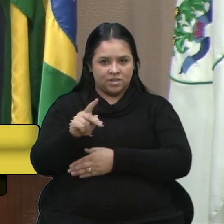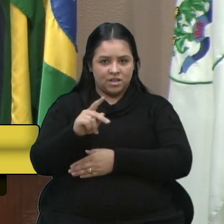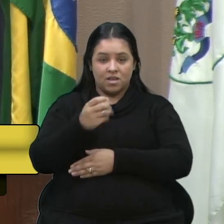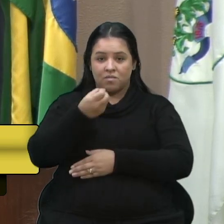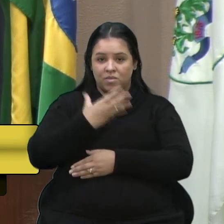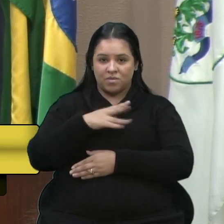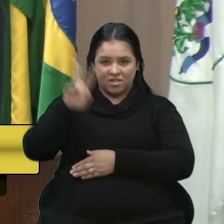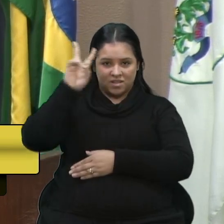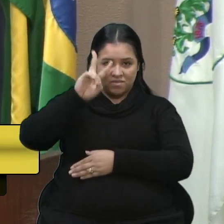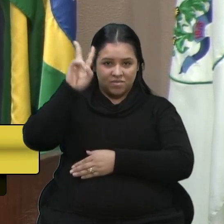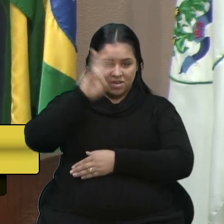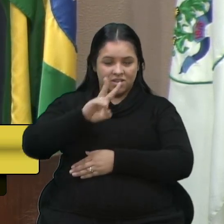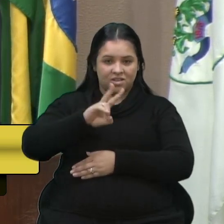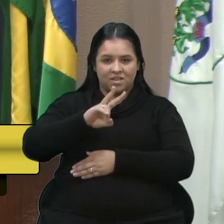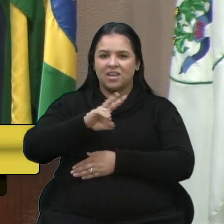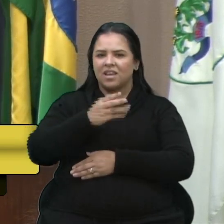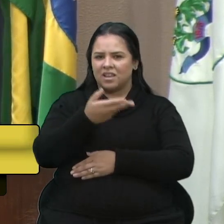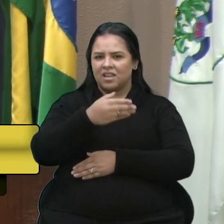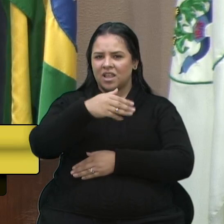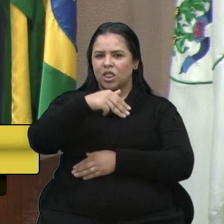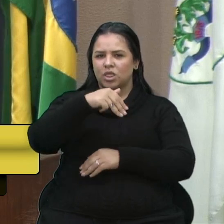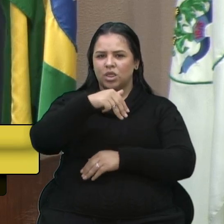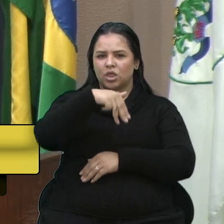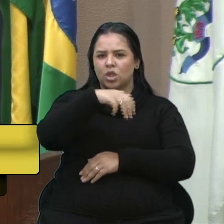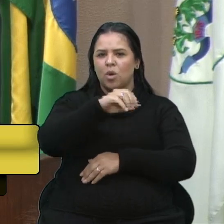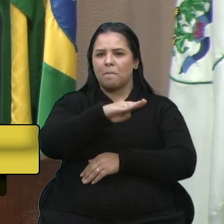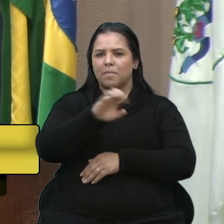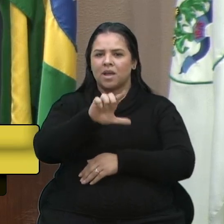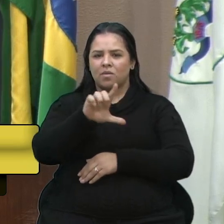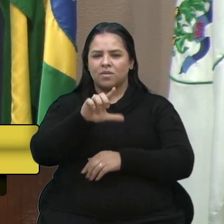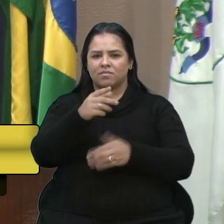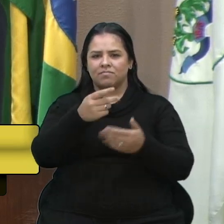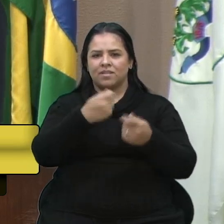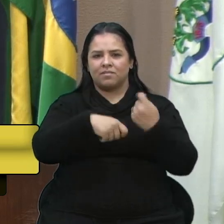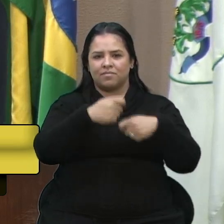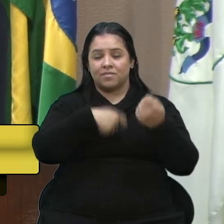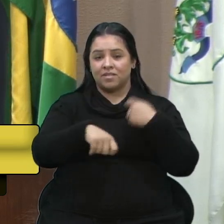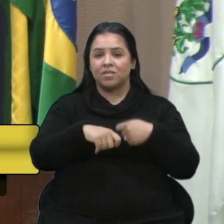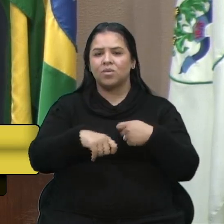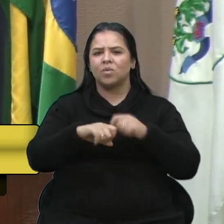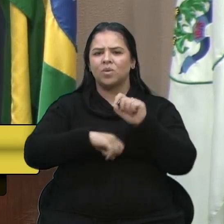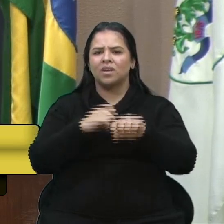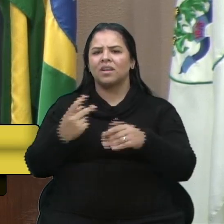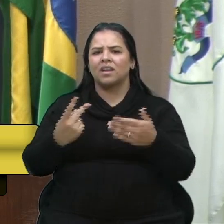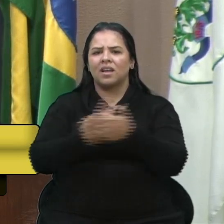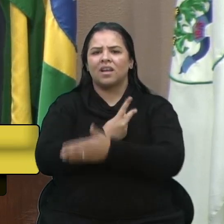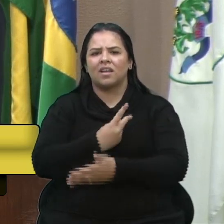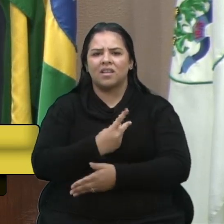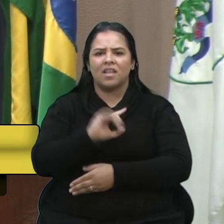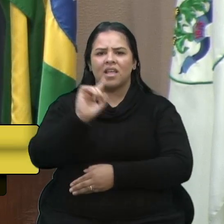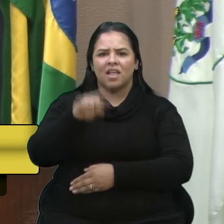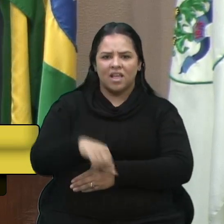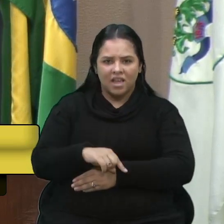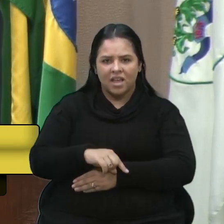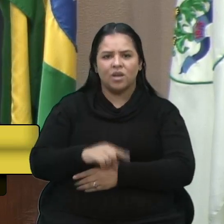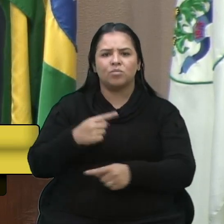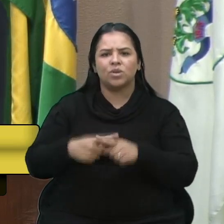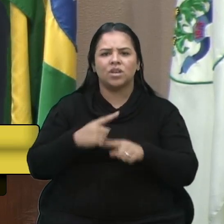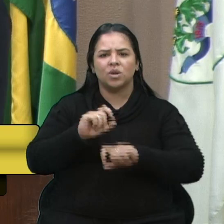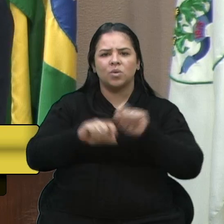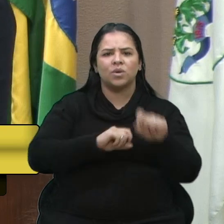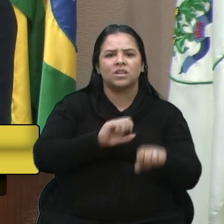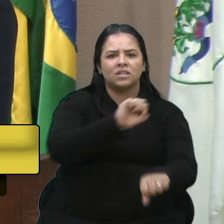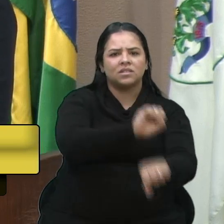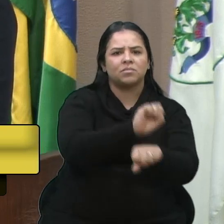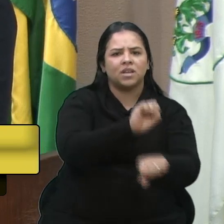Friedman é um Nobel em economia. Um dos maiores erros que existem é julgar os programas e as políticas públicas pelas intenções e não